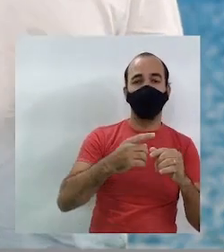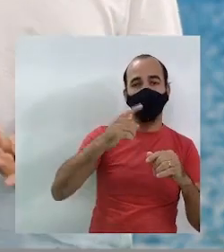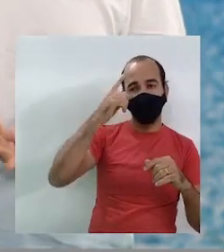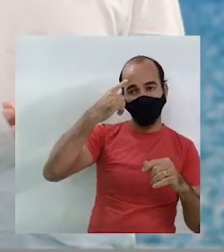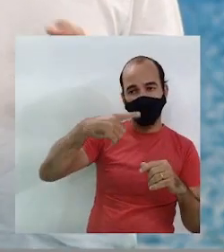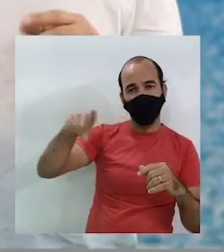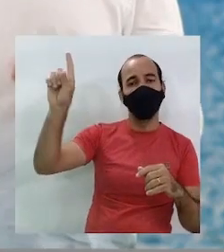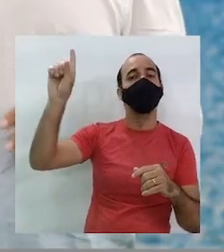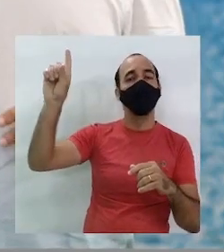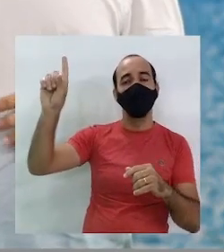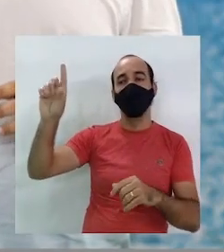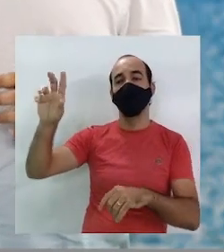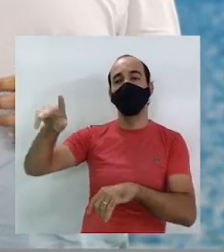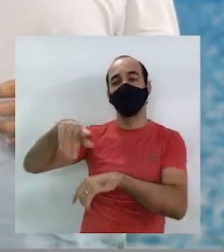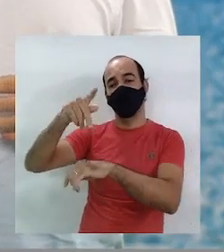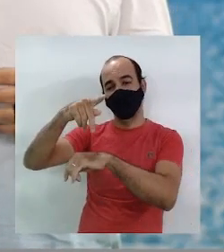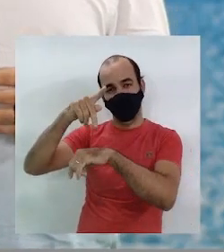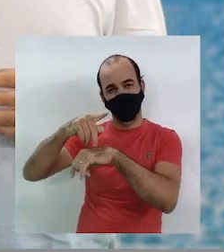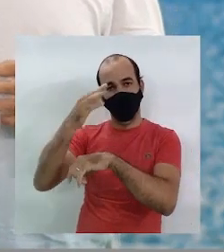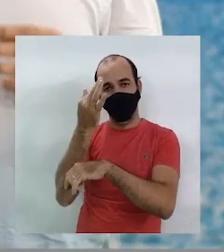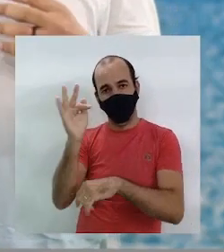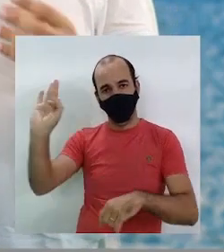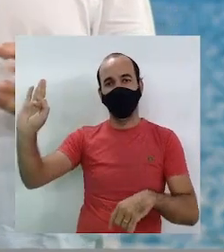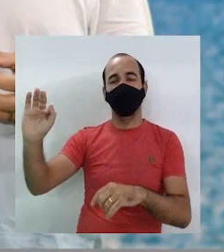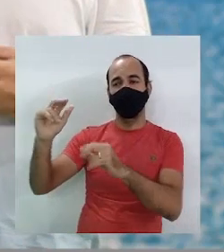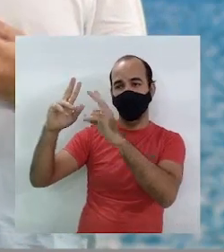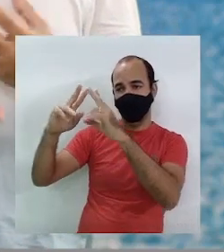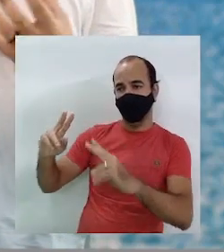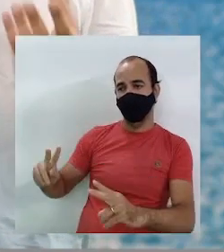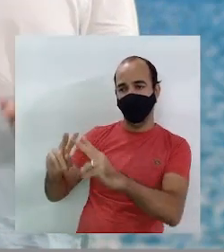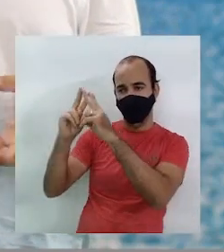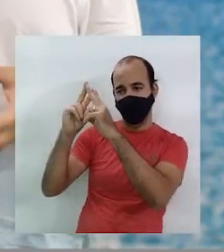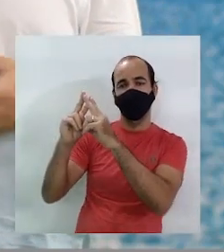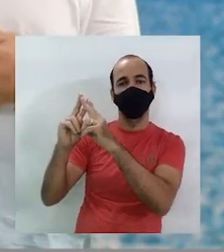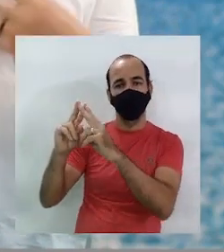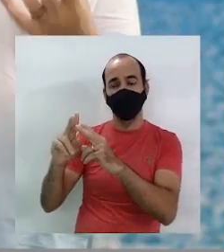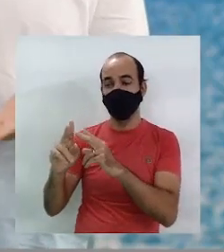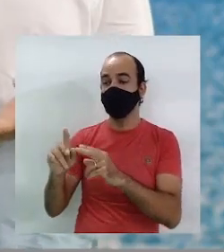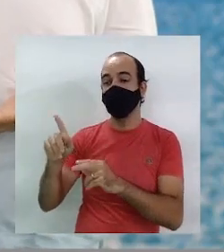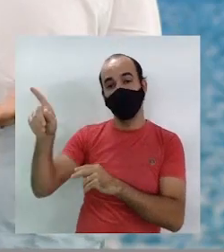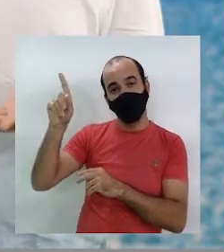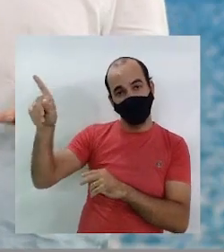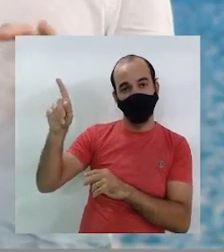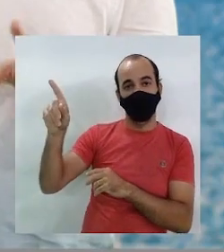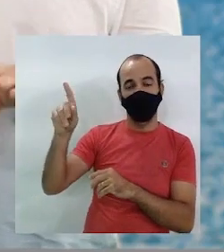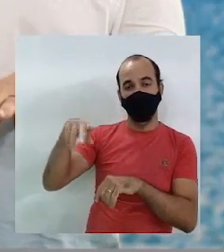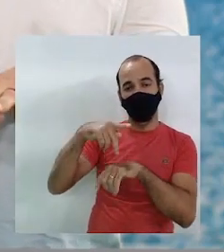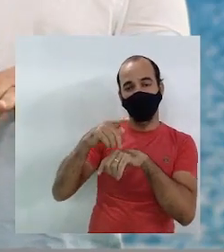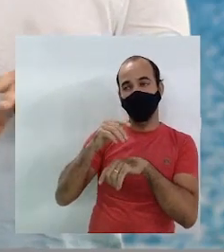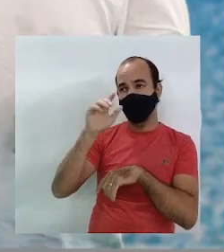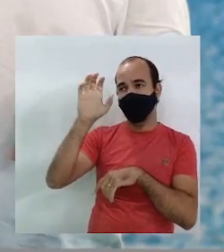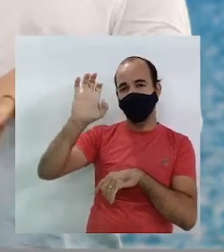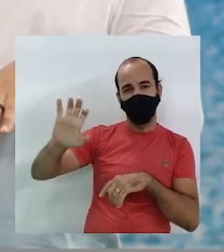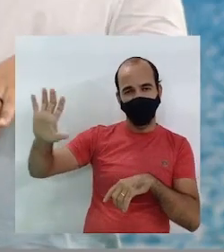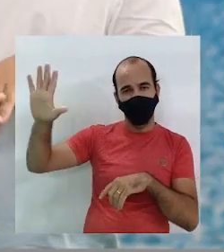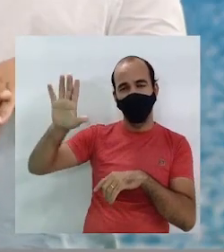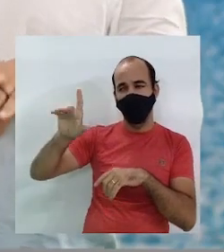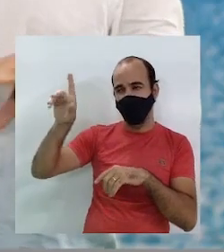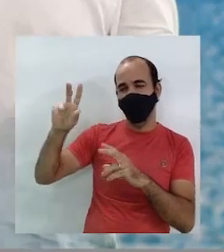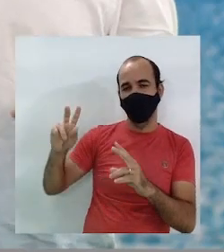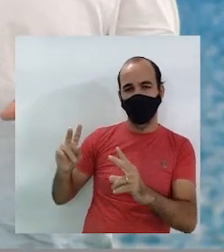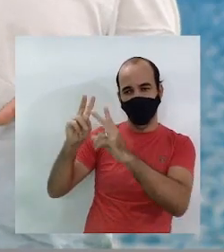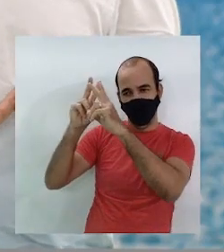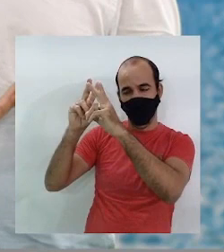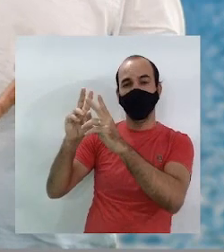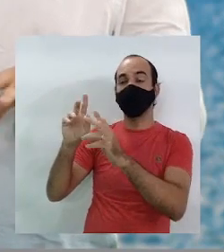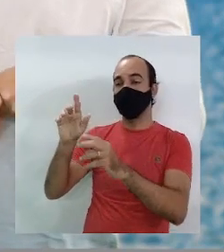passou um tempo lá. E quando ele estava em Paris, ele teve contato com os trabalhos de outros artistas que foram